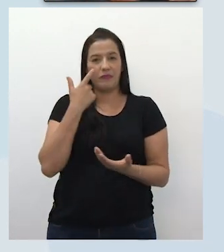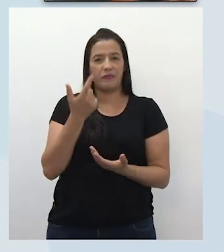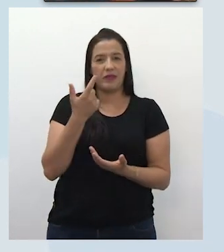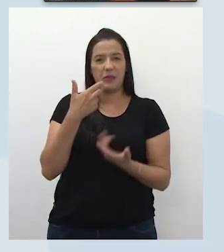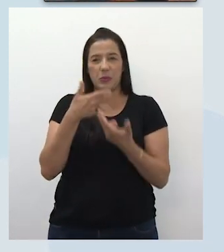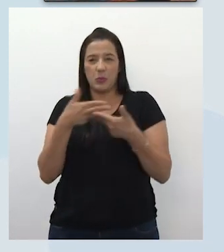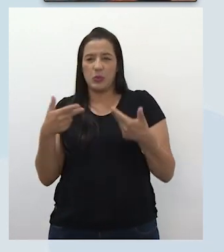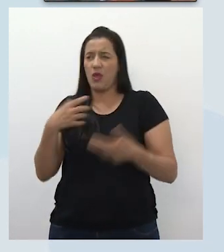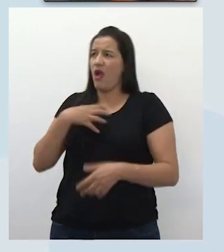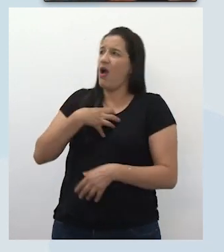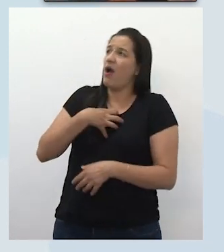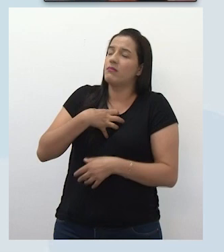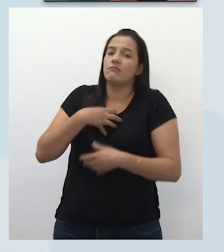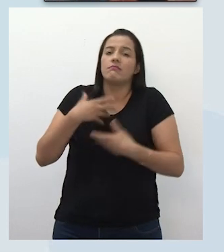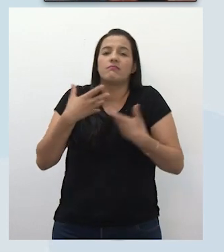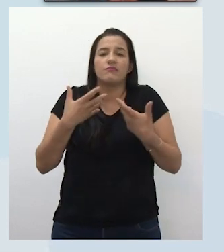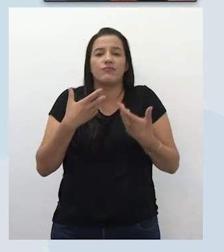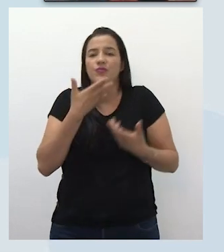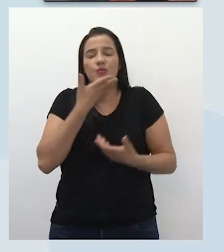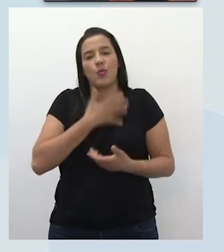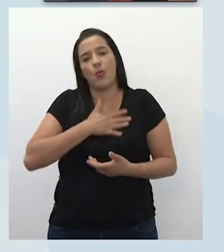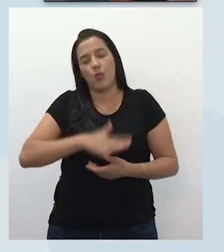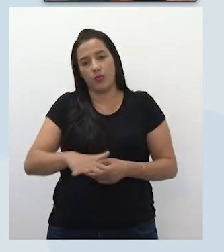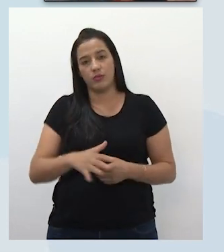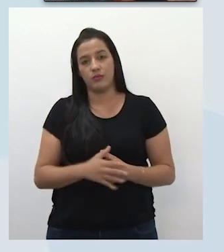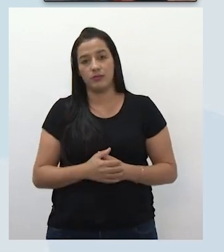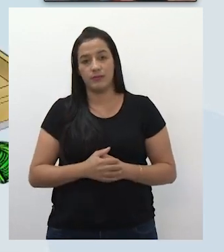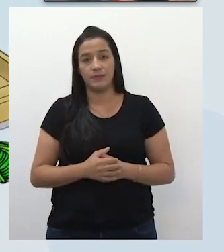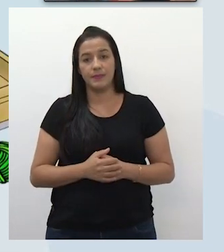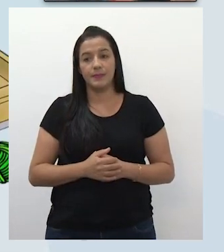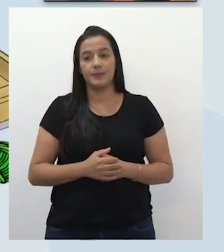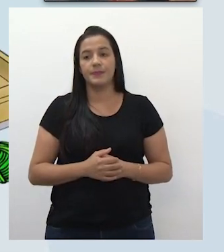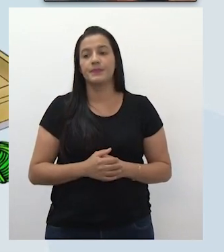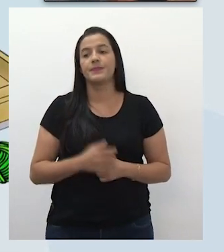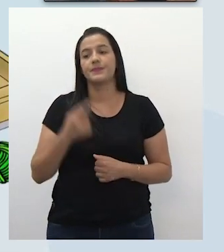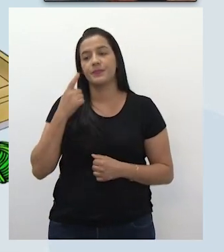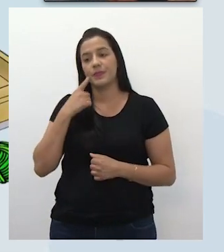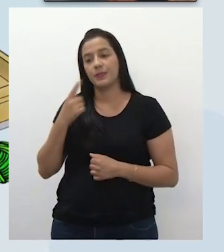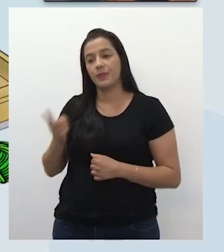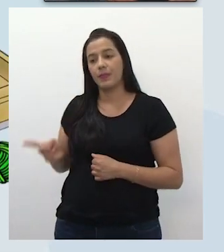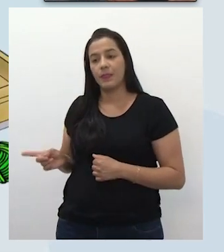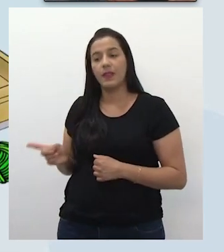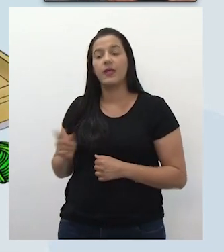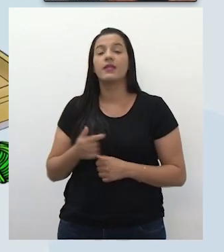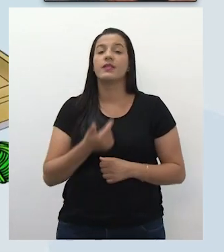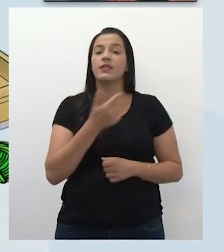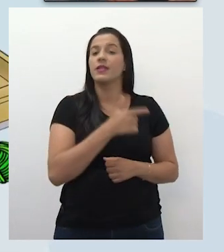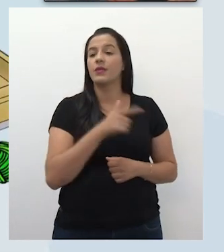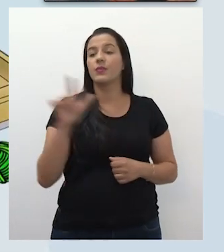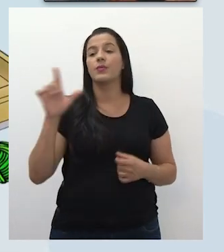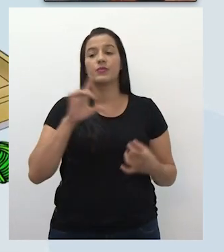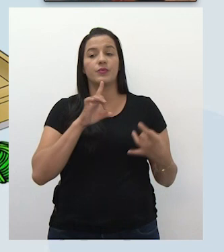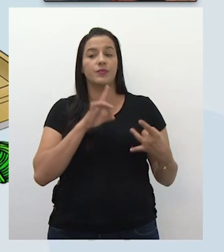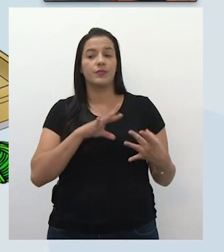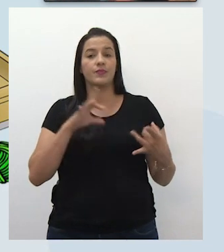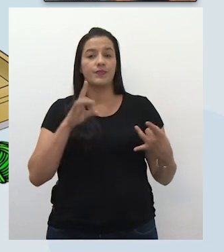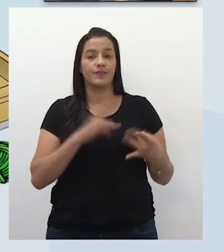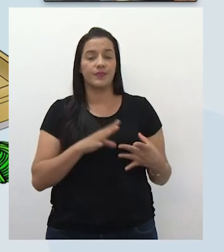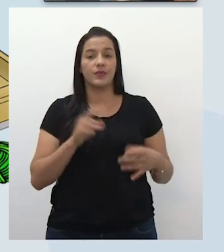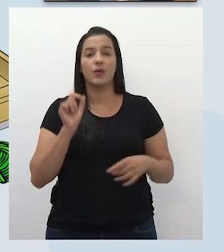defeitos serem deflagrados, né? E aí nós temos um outro tipo de feedback, que é